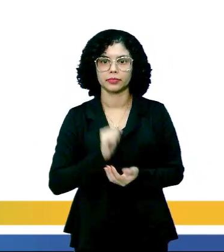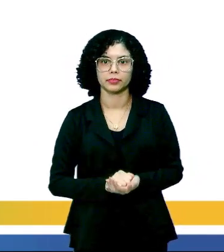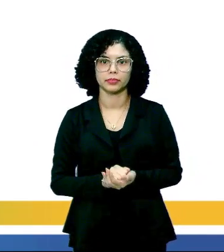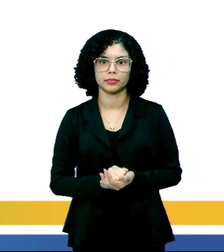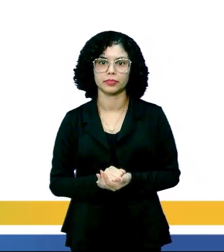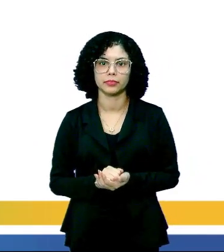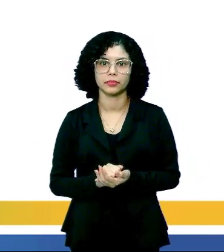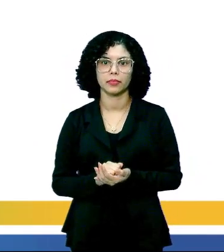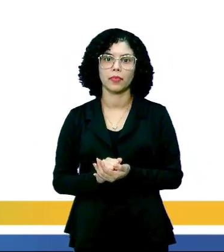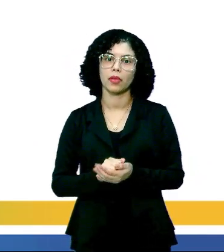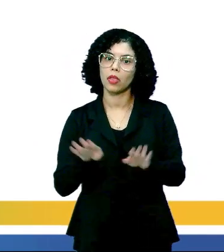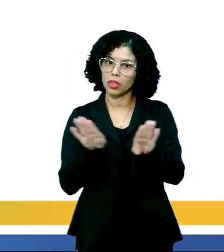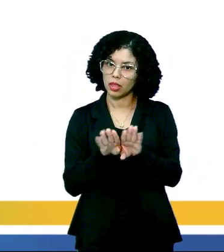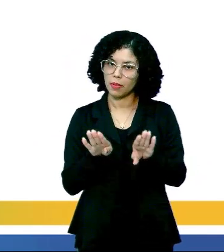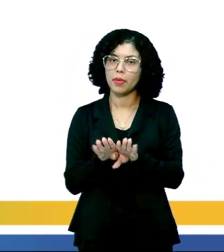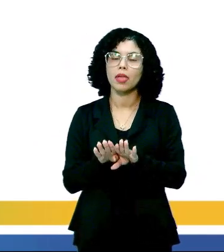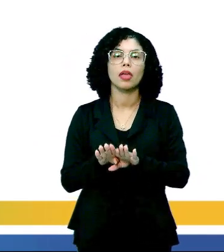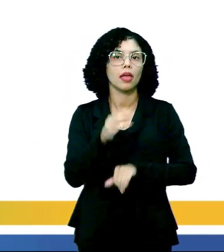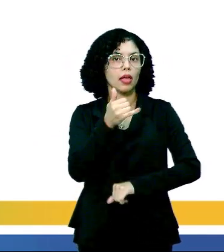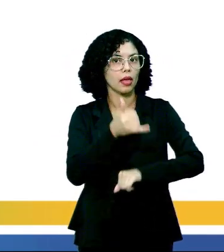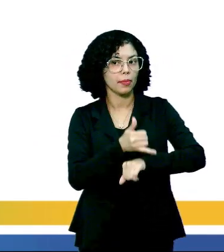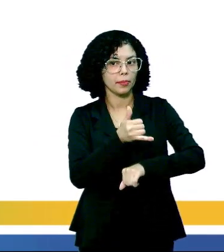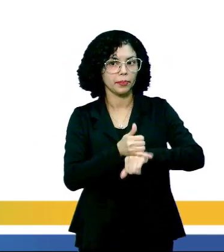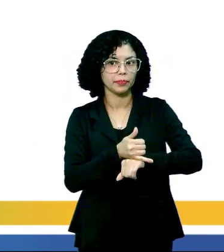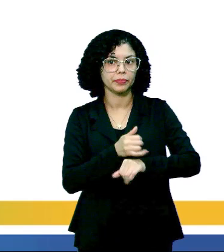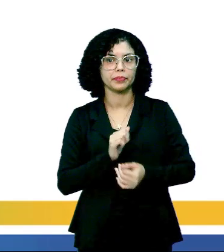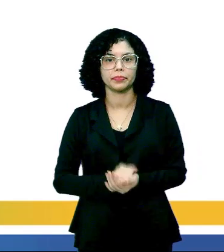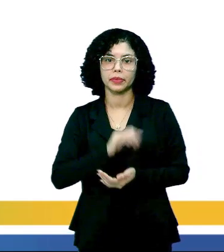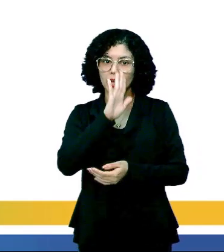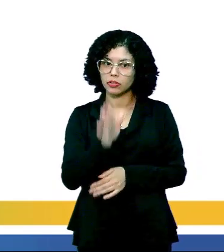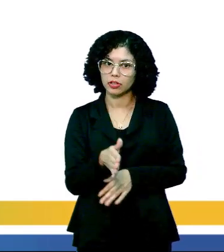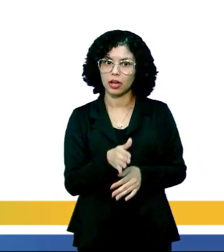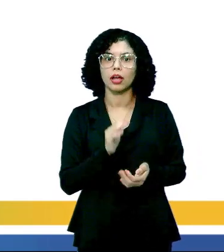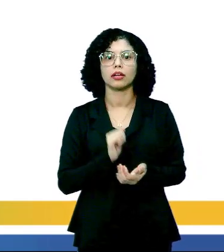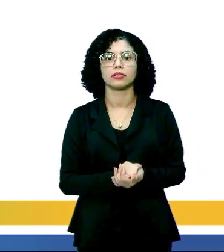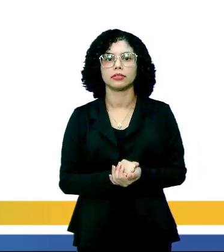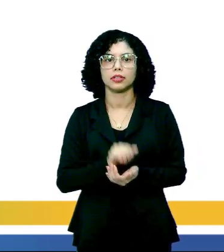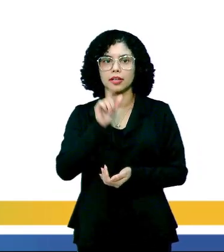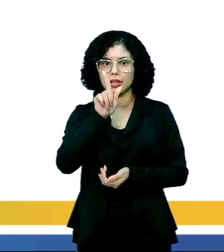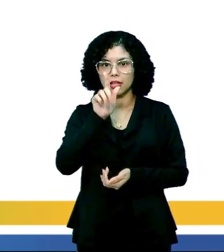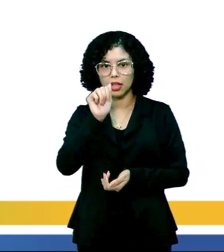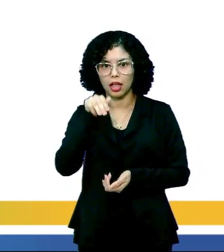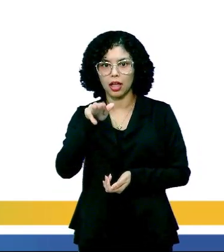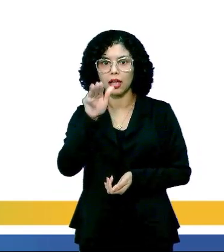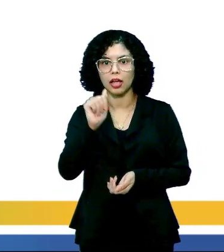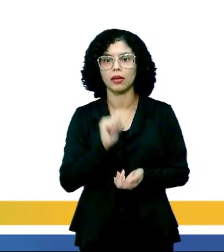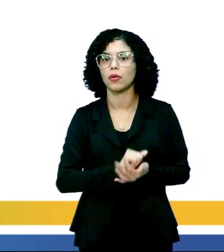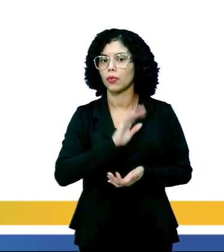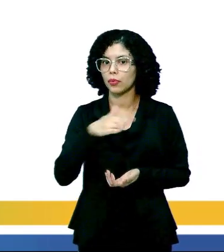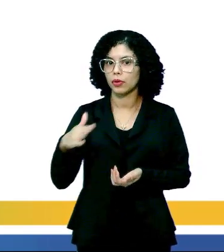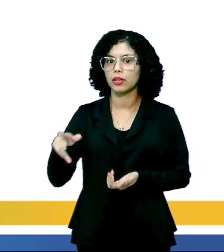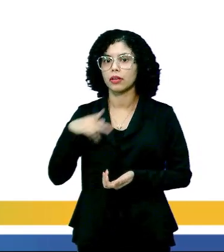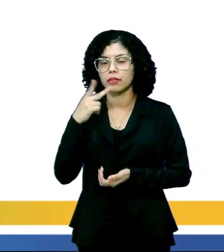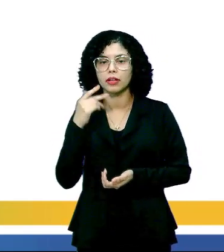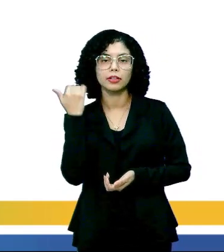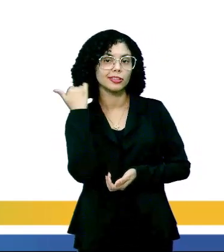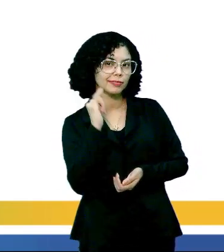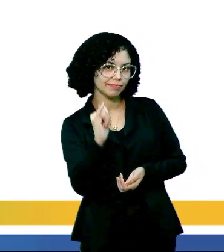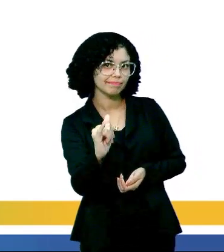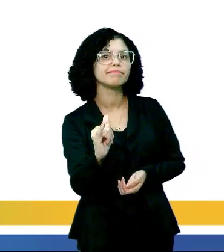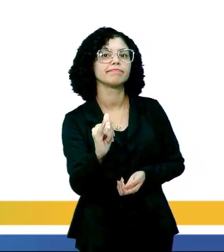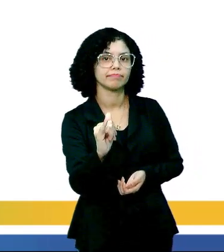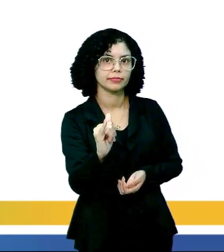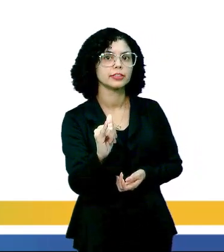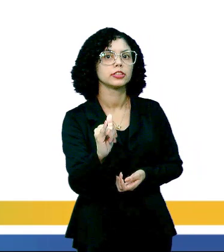retida por uma placa de alumínio. Já as ondas gama, aí não. Aí quando eu falo de onda